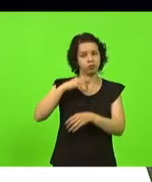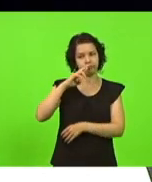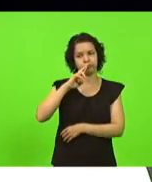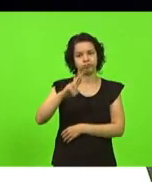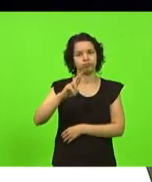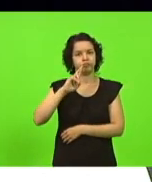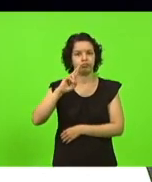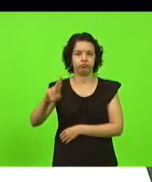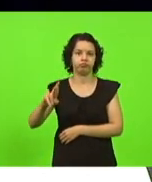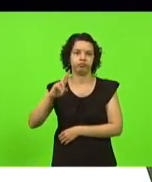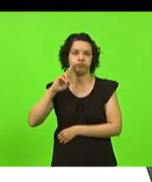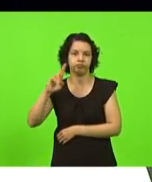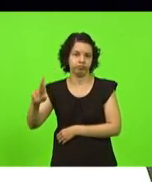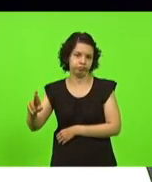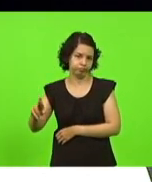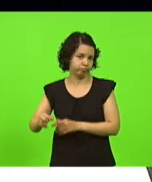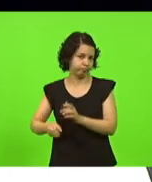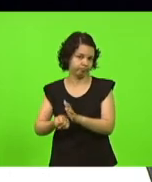Pois o governo